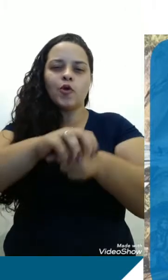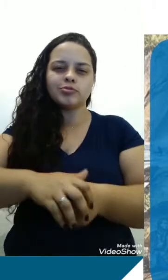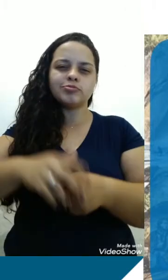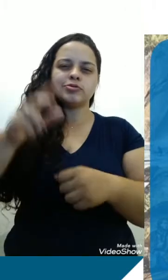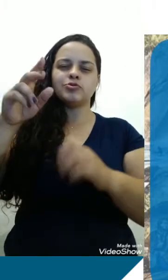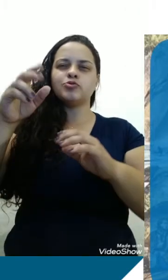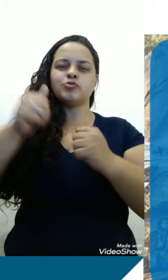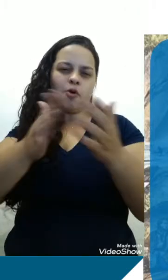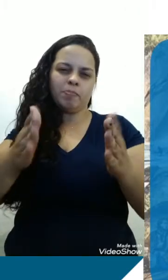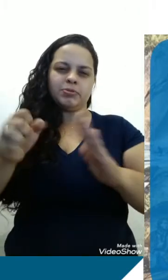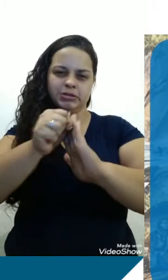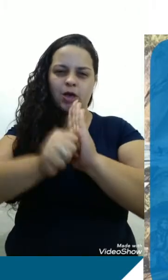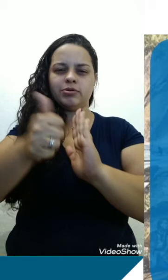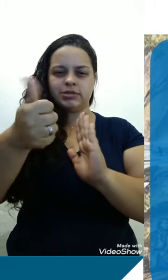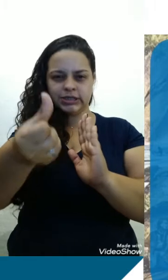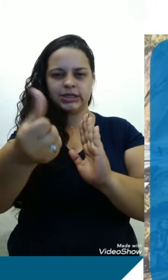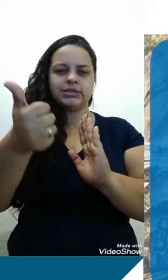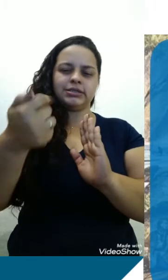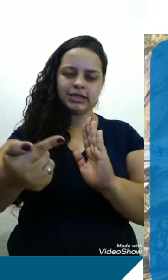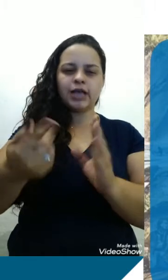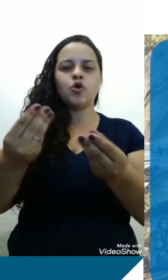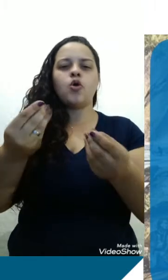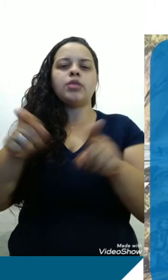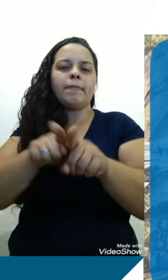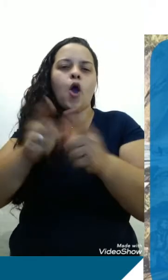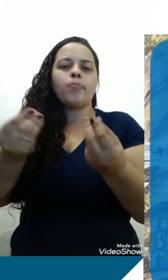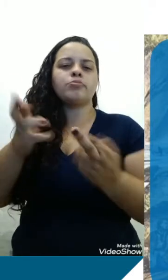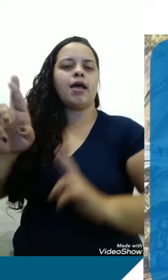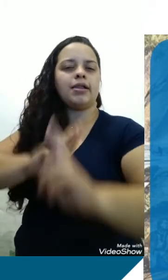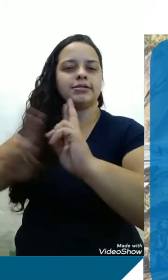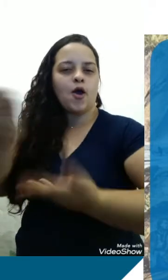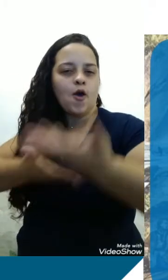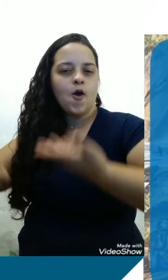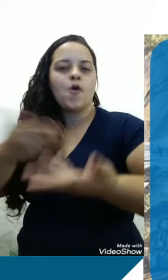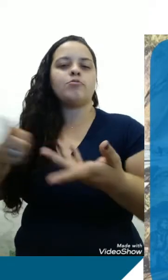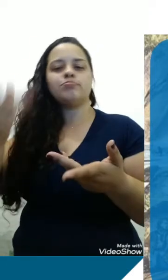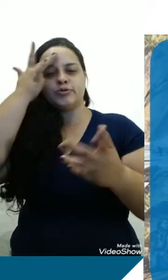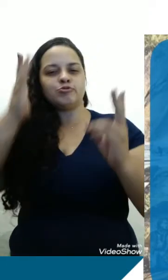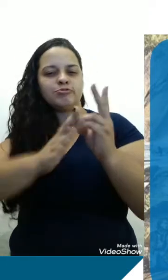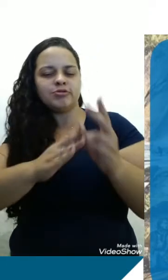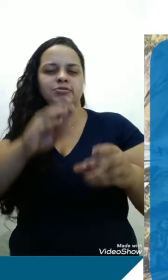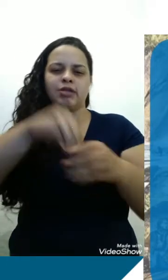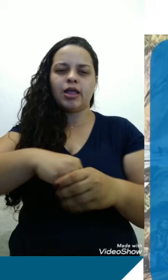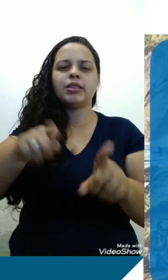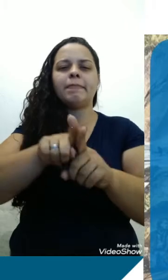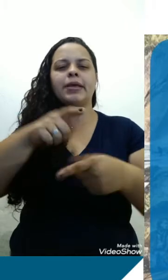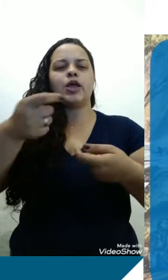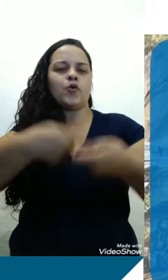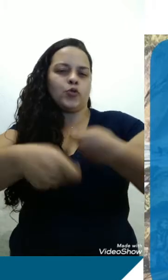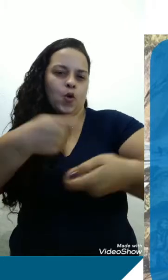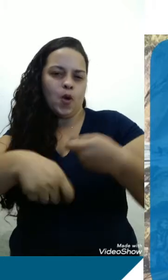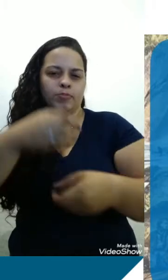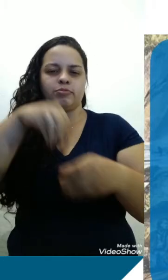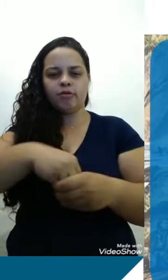seus dois primeiros séculos, 16 e 17, as relações com os povos nativos, o desenvolvimento econômico a partir da plantation